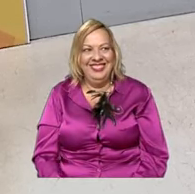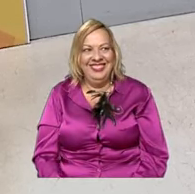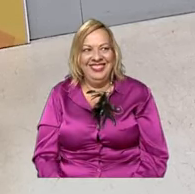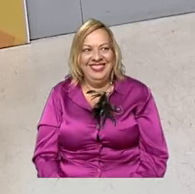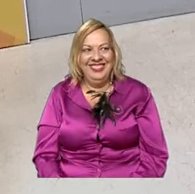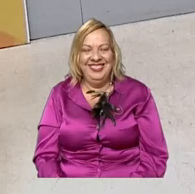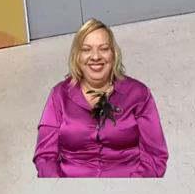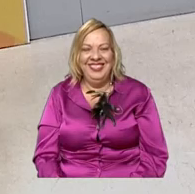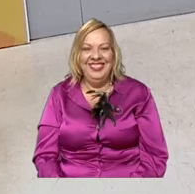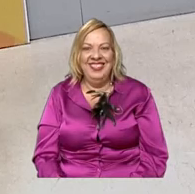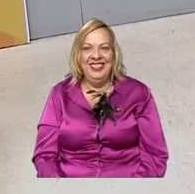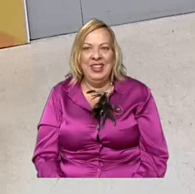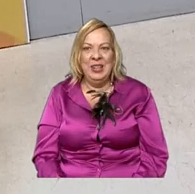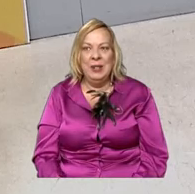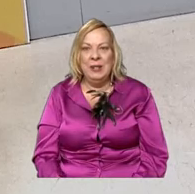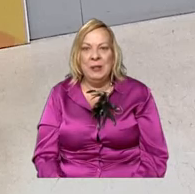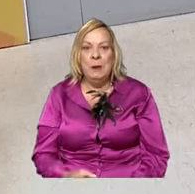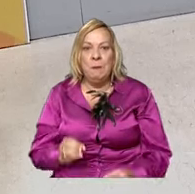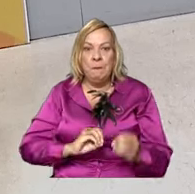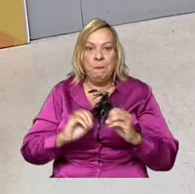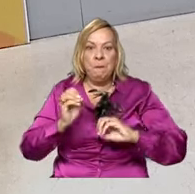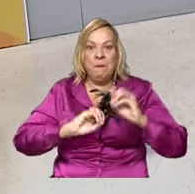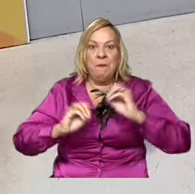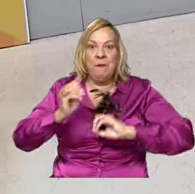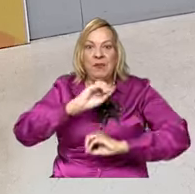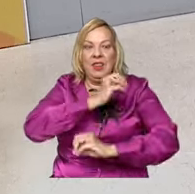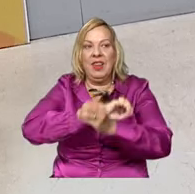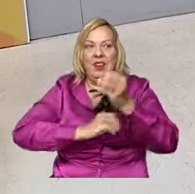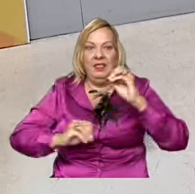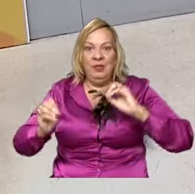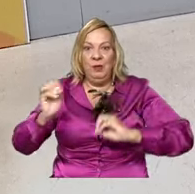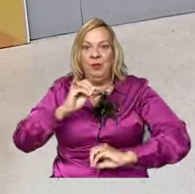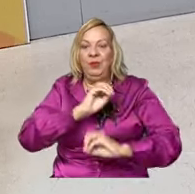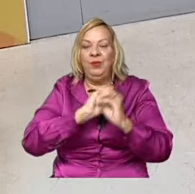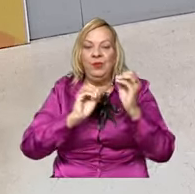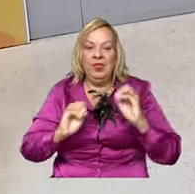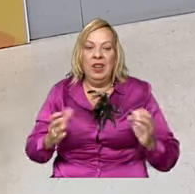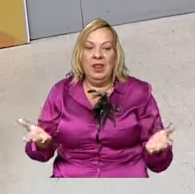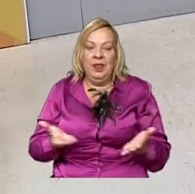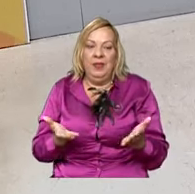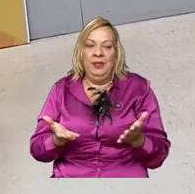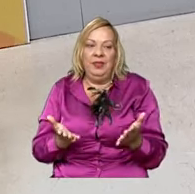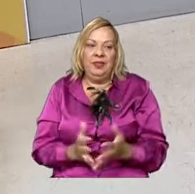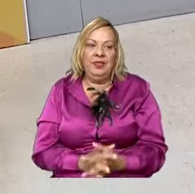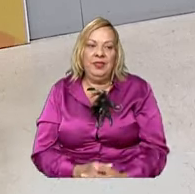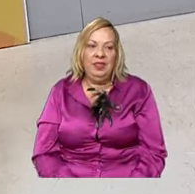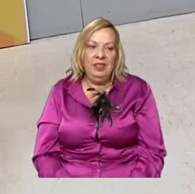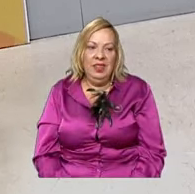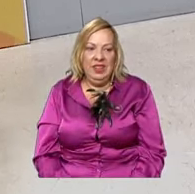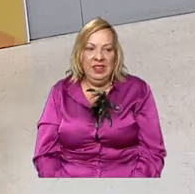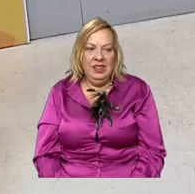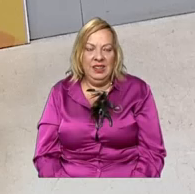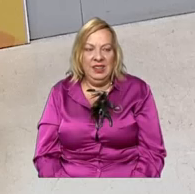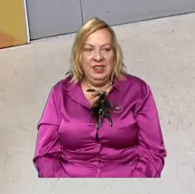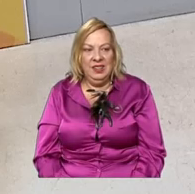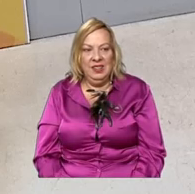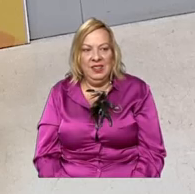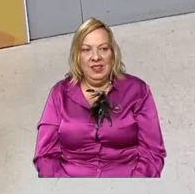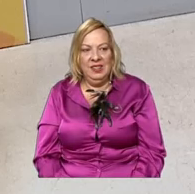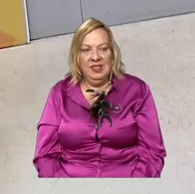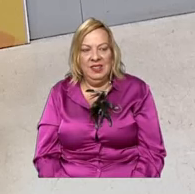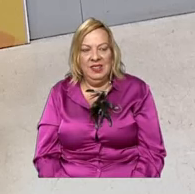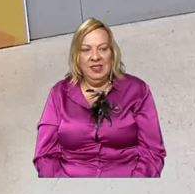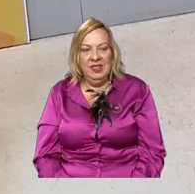date. Vamos lá. Bolinhas pipocando, chama a primeira bola, Valesquinha. Eu tô na conferência, a narração é da Jaque Cruz. Menino